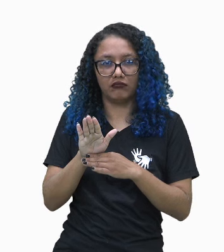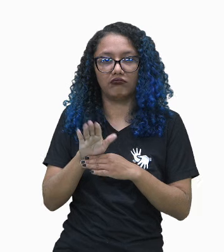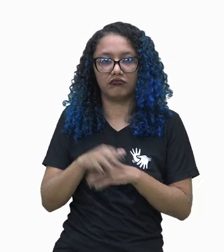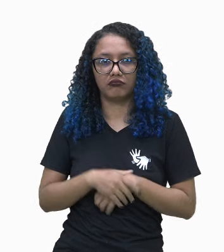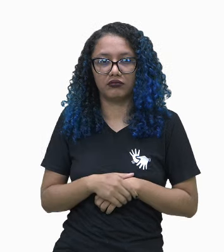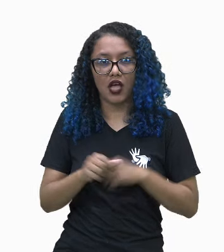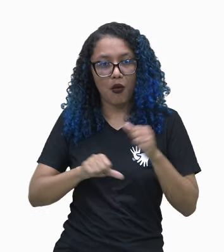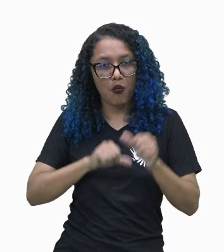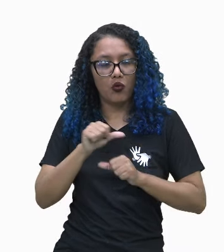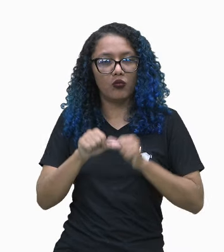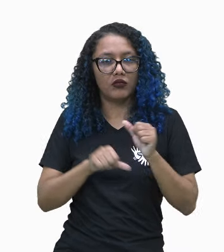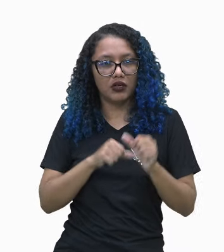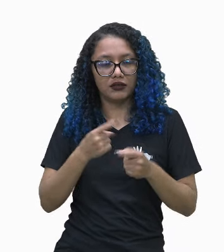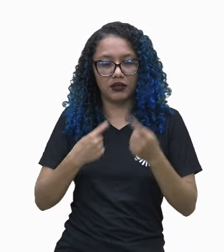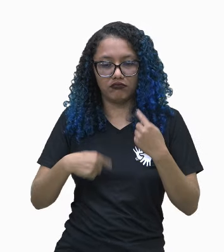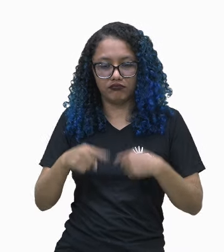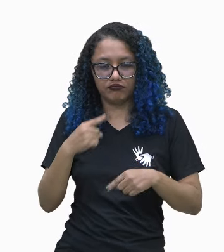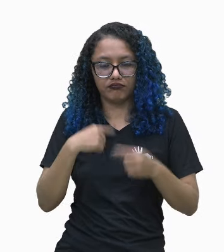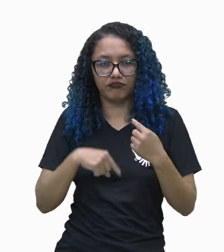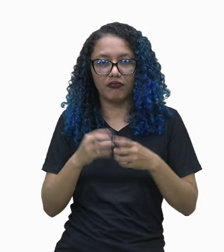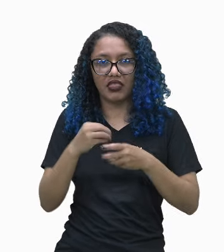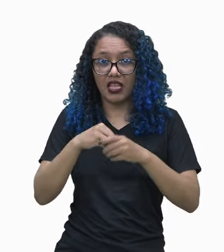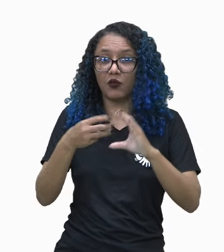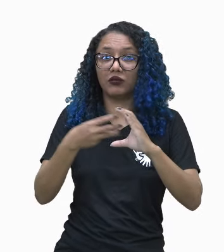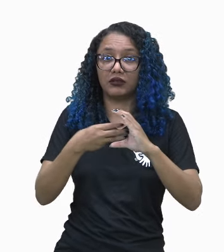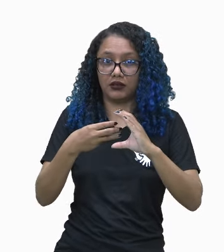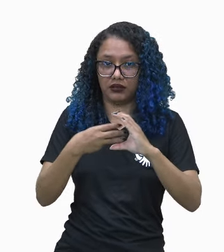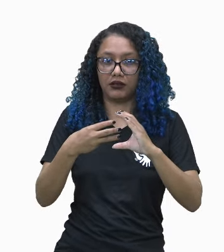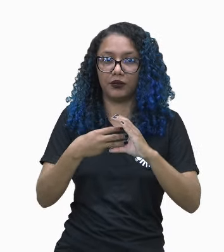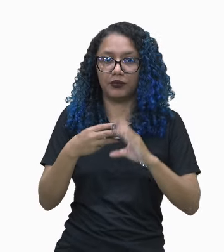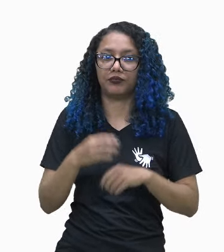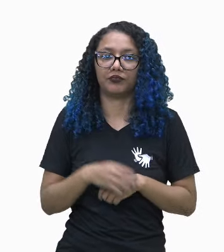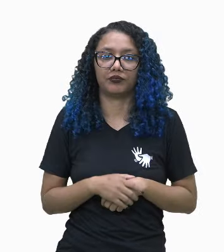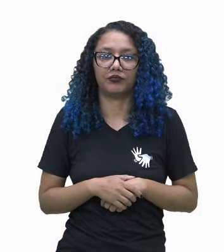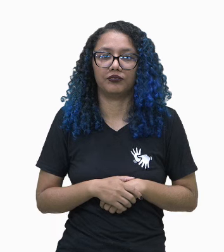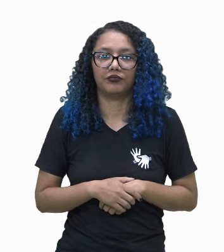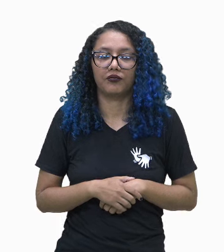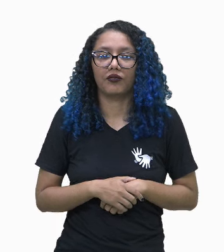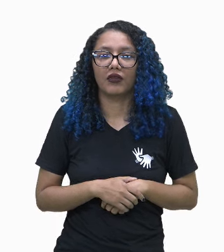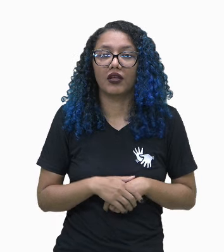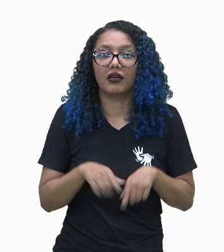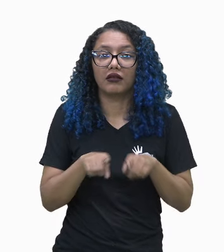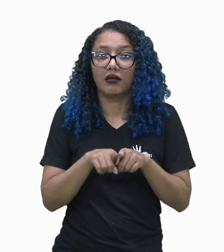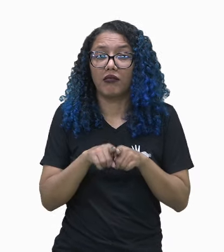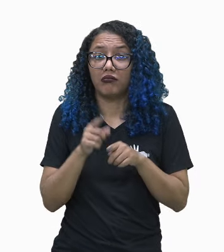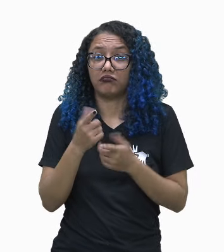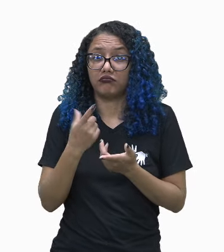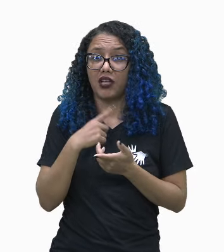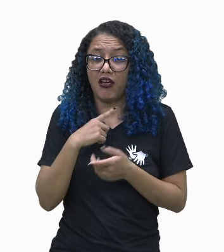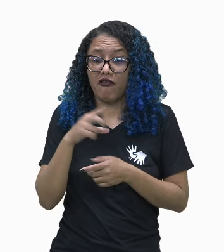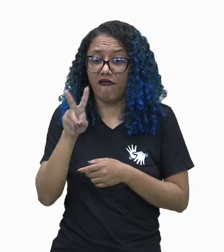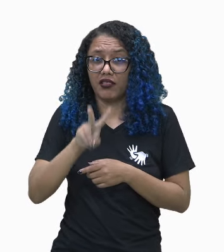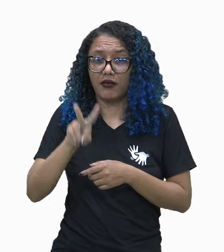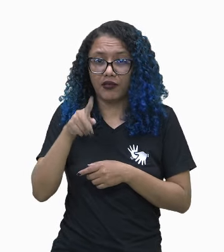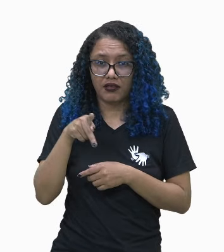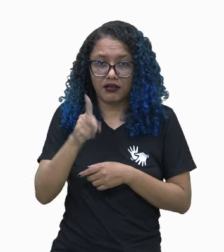do metabolismo celular, tá bom? Então, também temos o exemplo da vitamina K, que é necessária